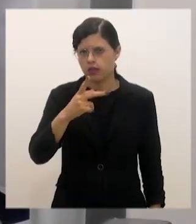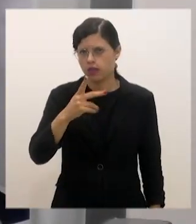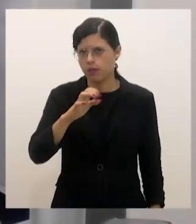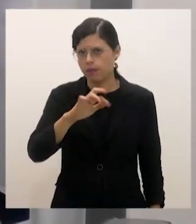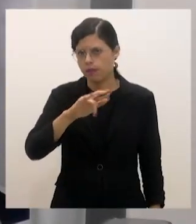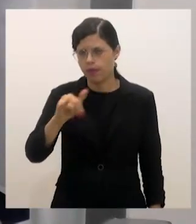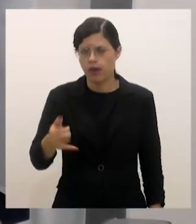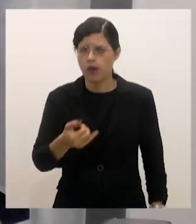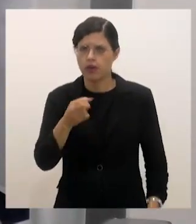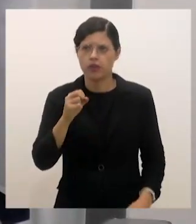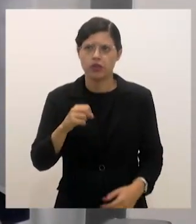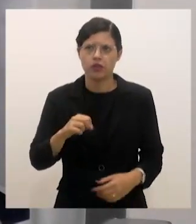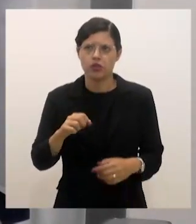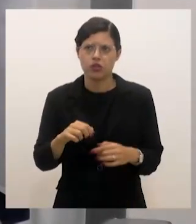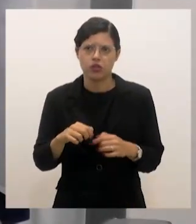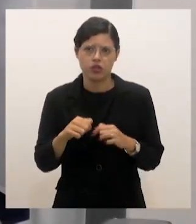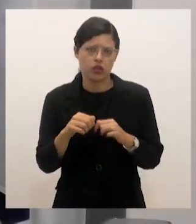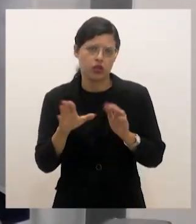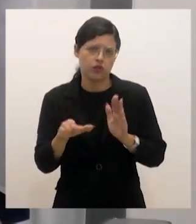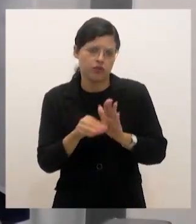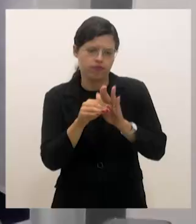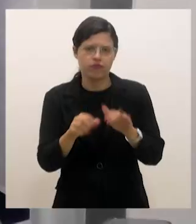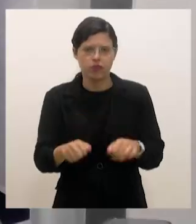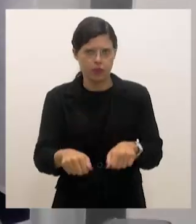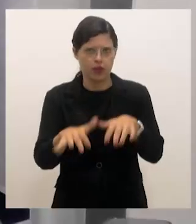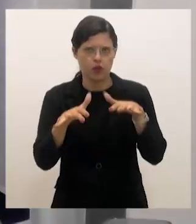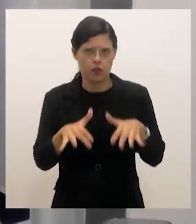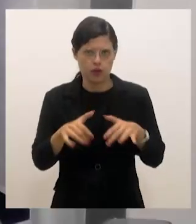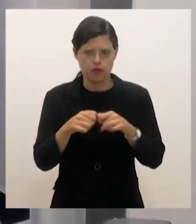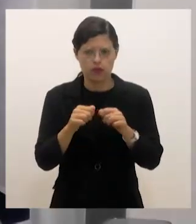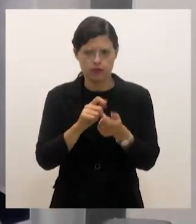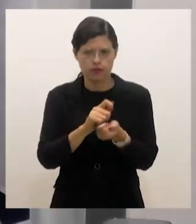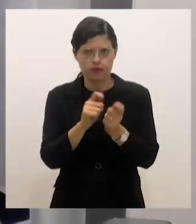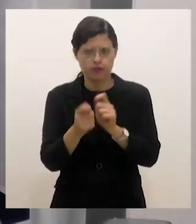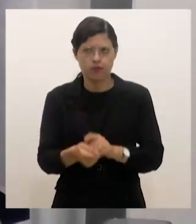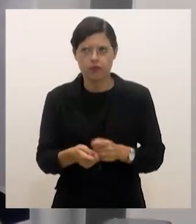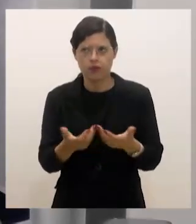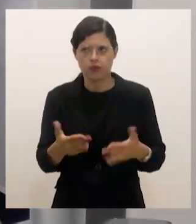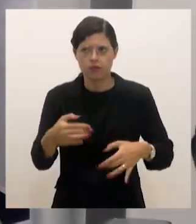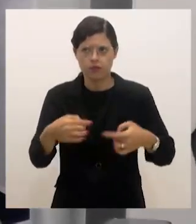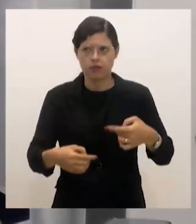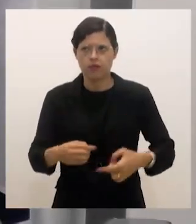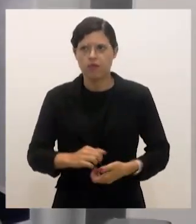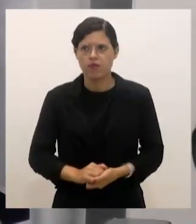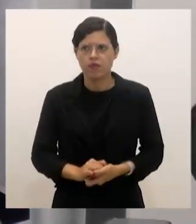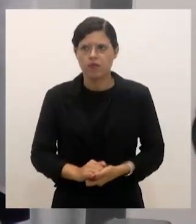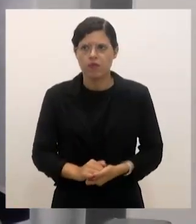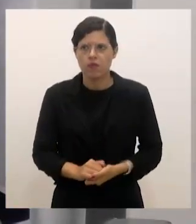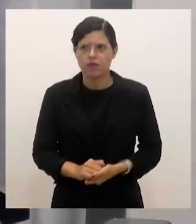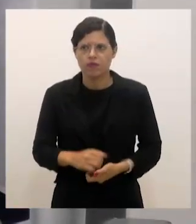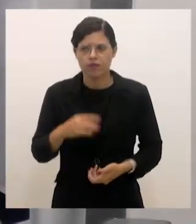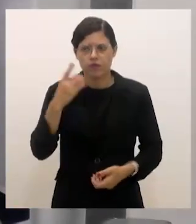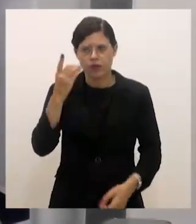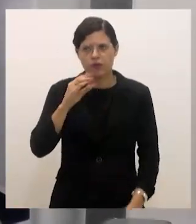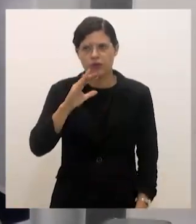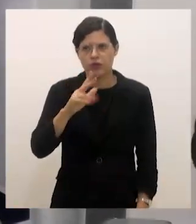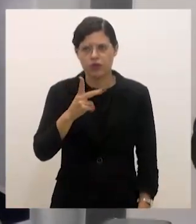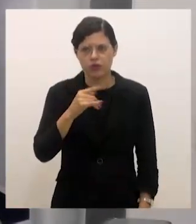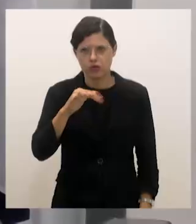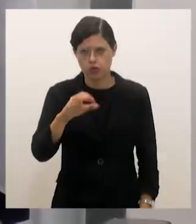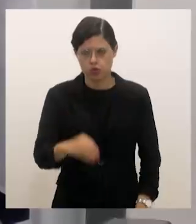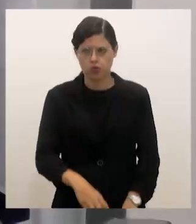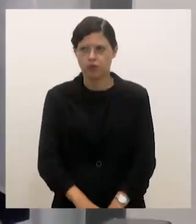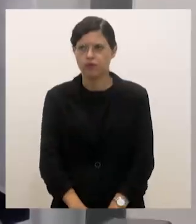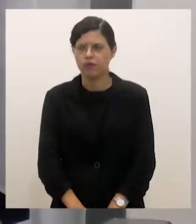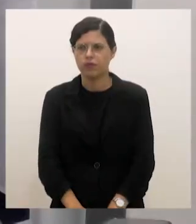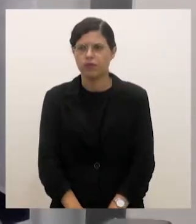a gente emenda em plenário fazendo as adequações necessárias. Perfeito. Bem, não havendo quem queira discutir, encerrado o deputado Chico Machado. Senhor presidente, eu,